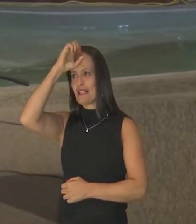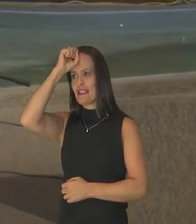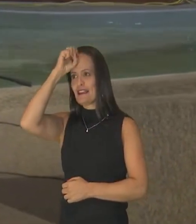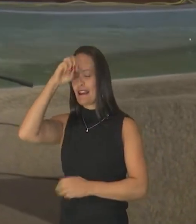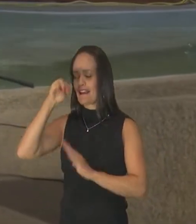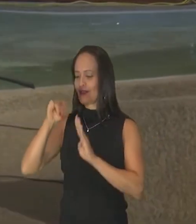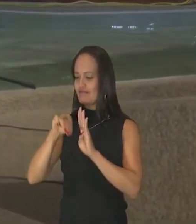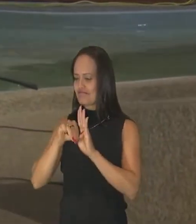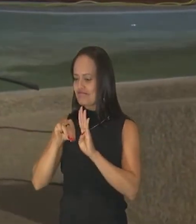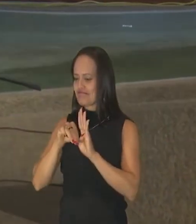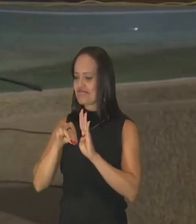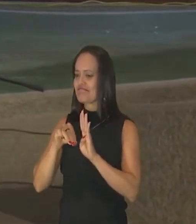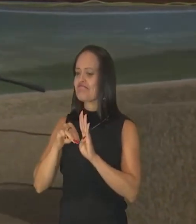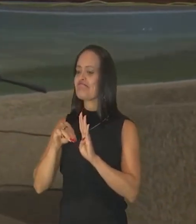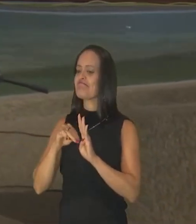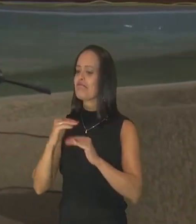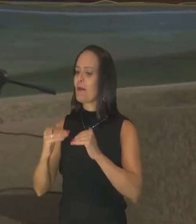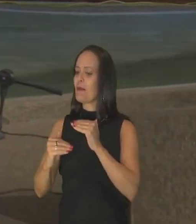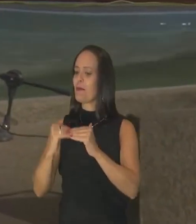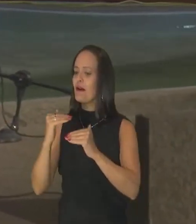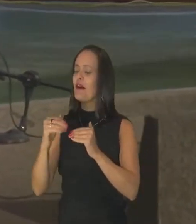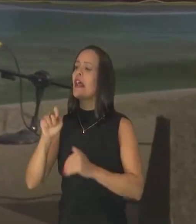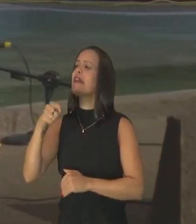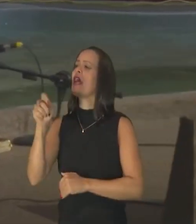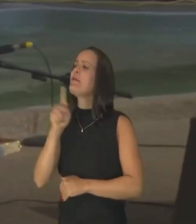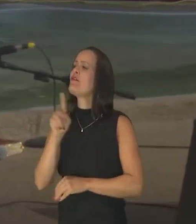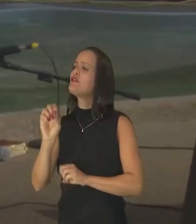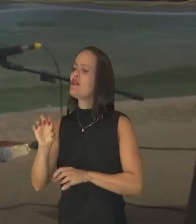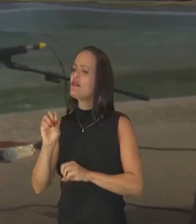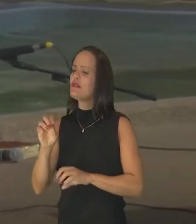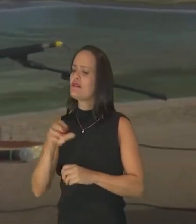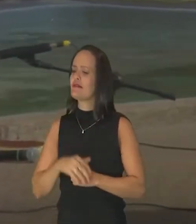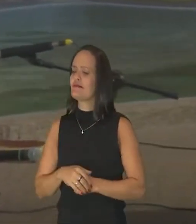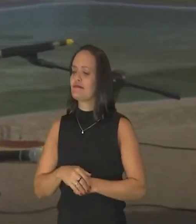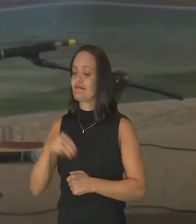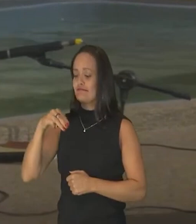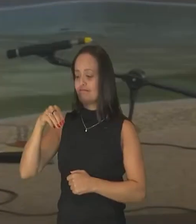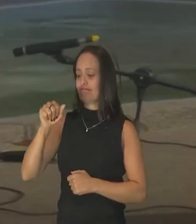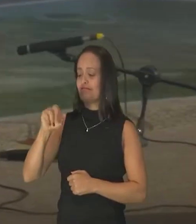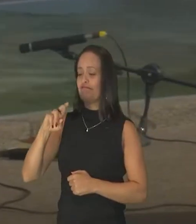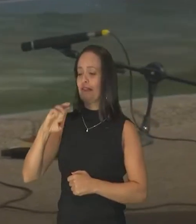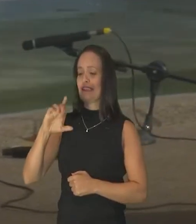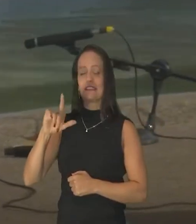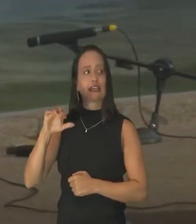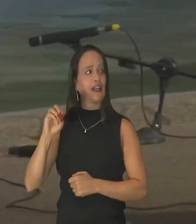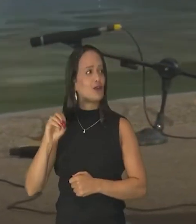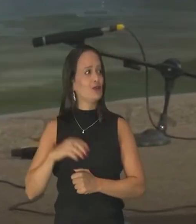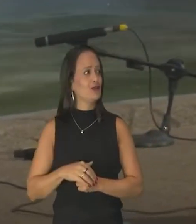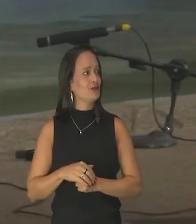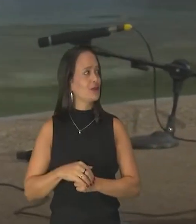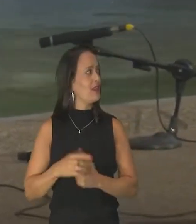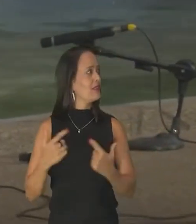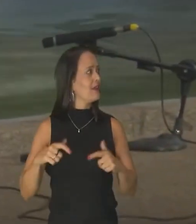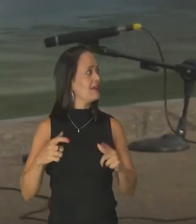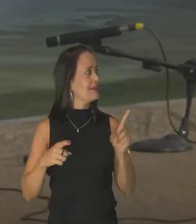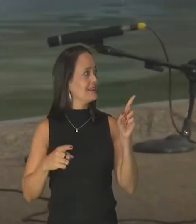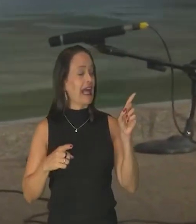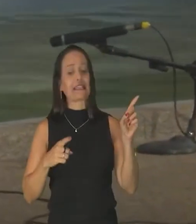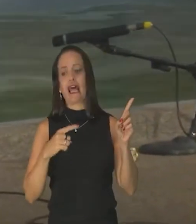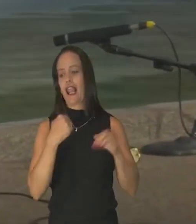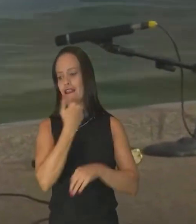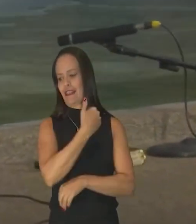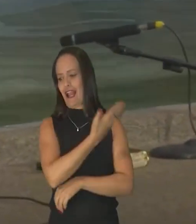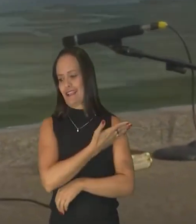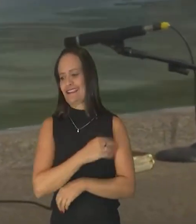aqui na igreja, participando da obra do Senhor. Quem foi seu professor no crescimento cristão? Marcelo. Marcelo. Cadê o Marcelo? Está aqui? Está ali,